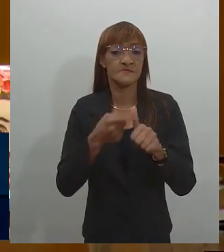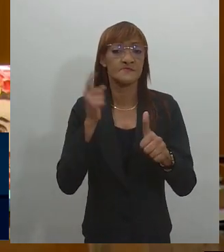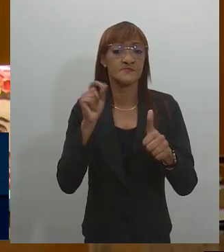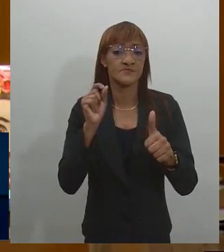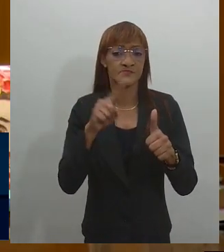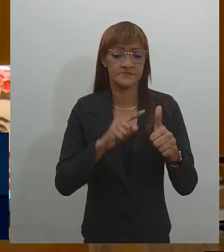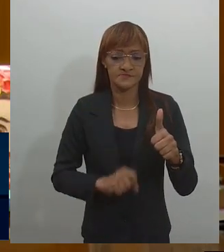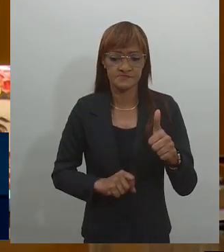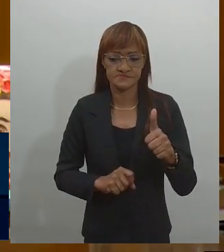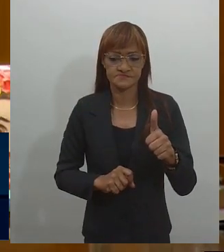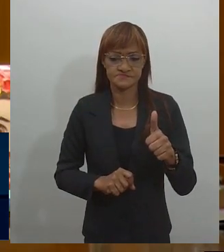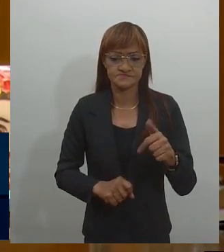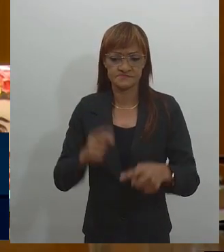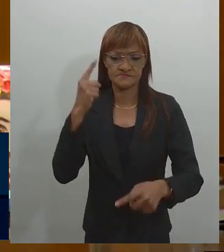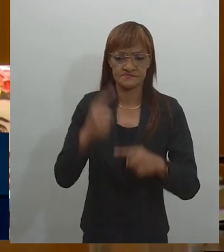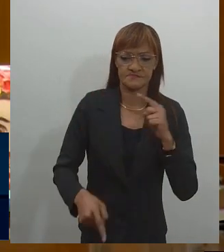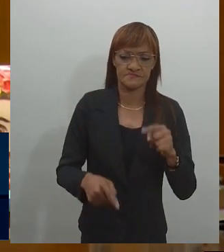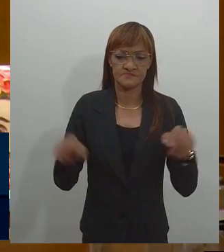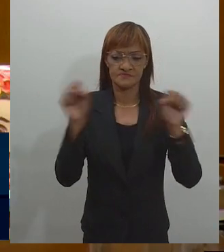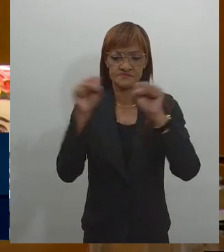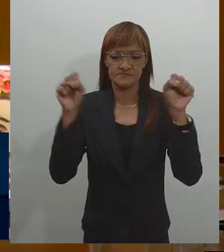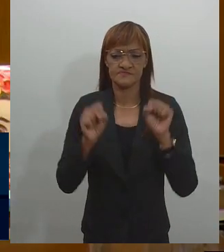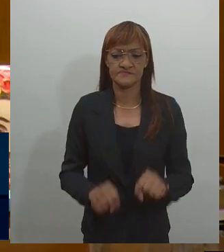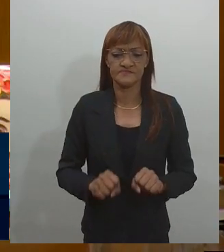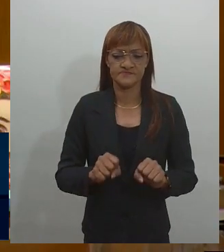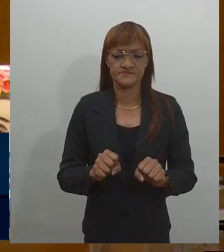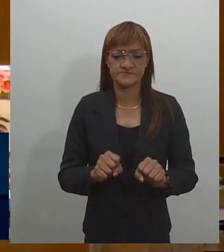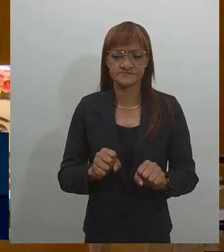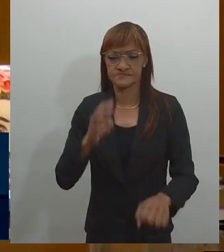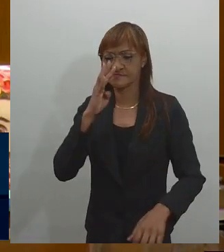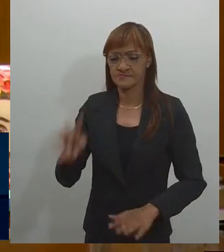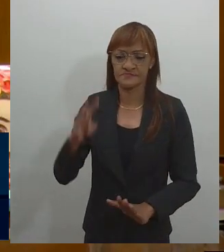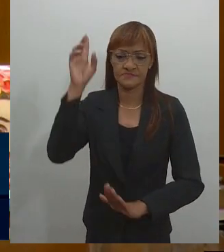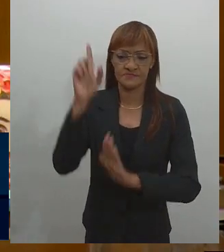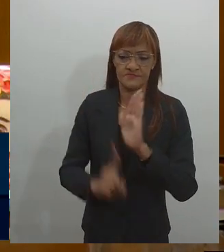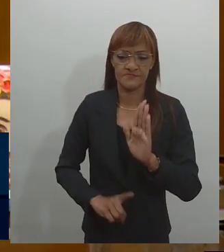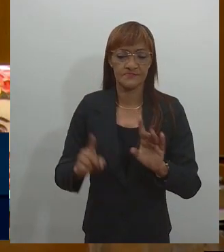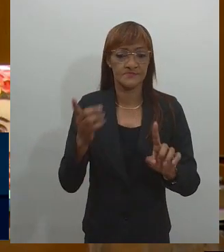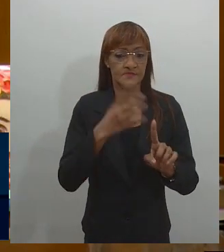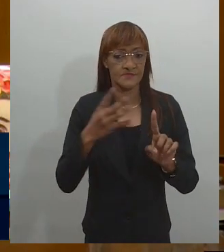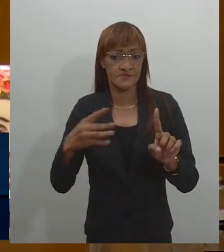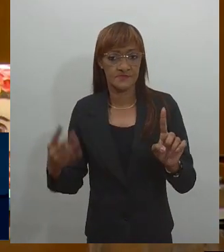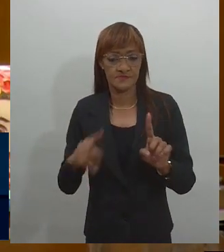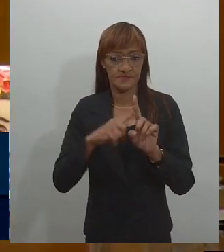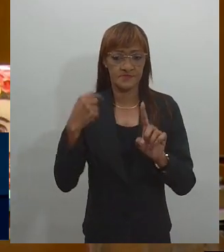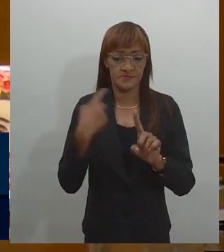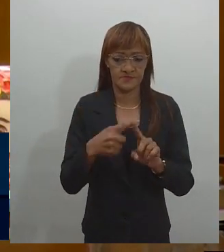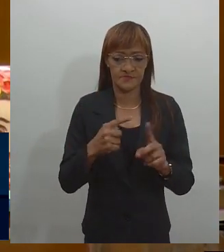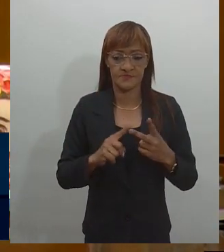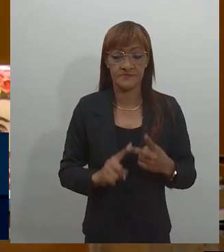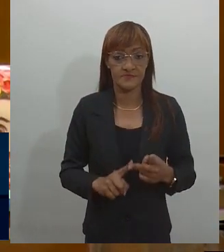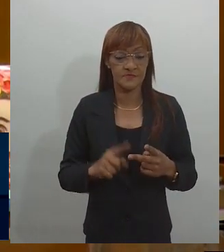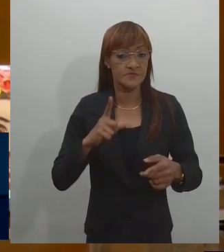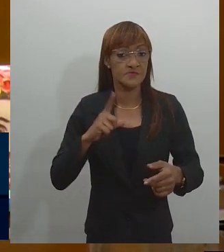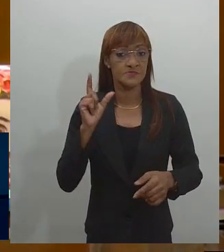sistemático ataque aos direitos LGBTQIA+, construir uma agenda articulada